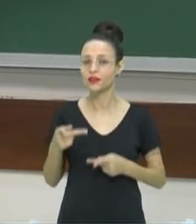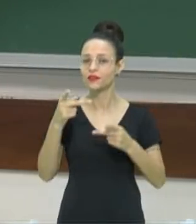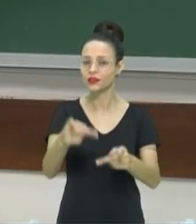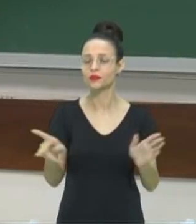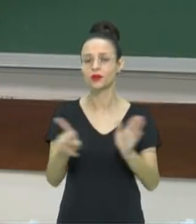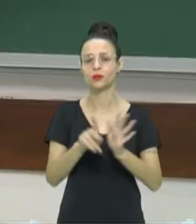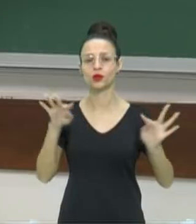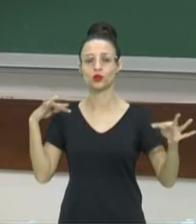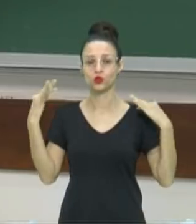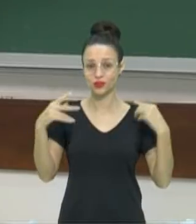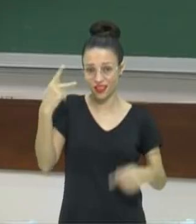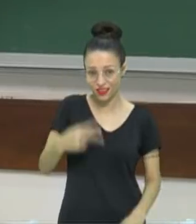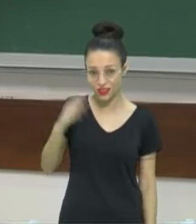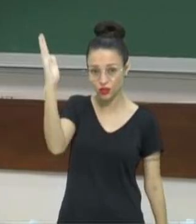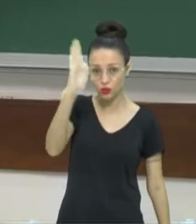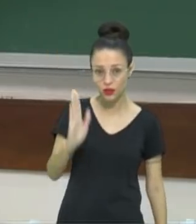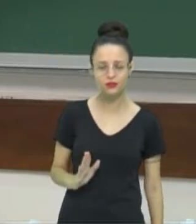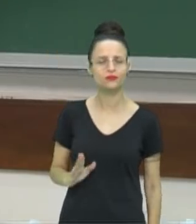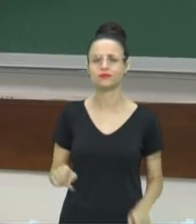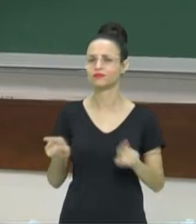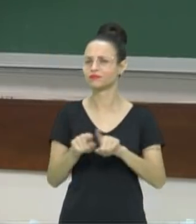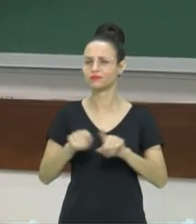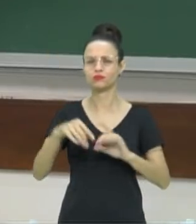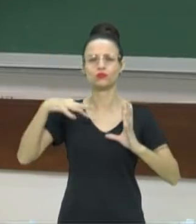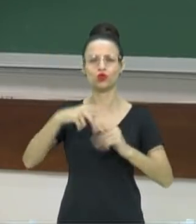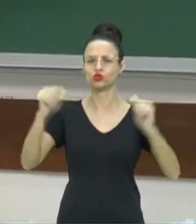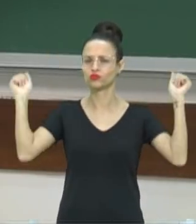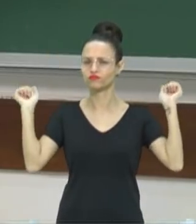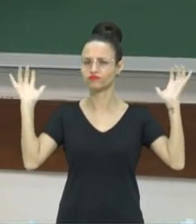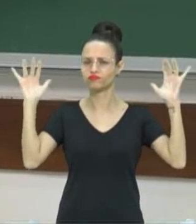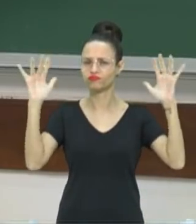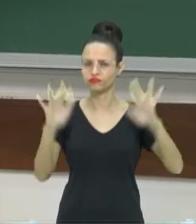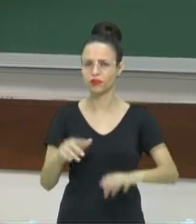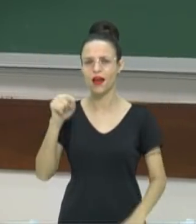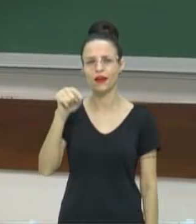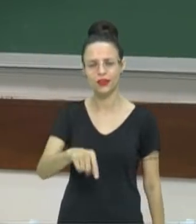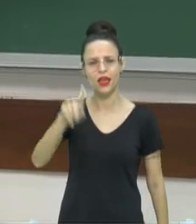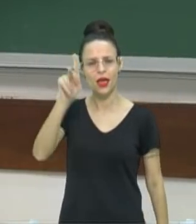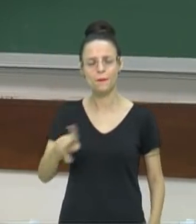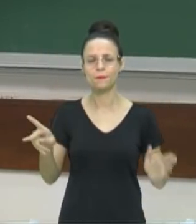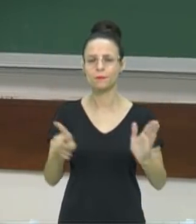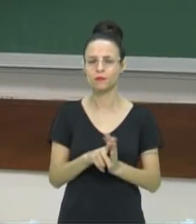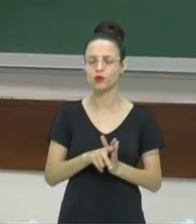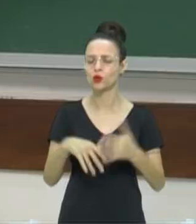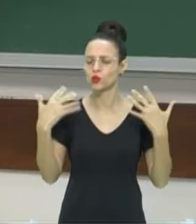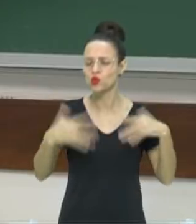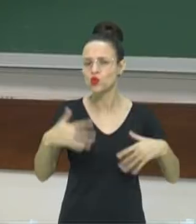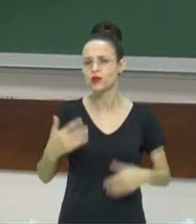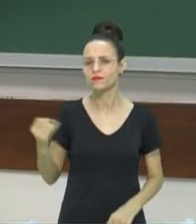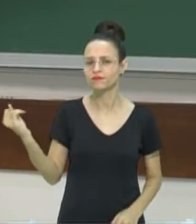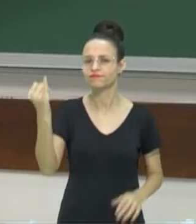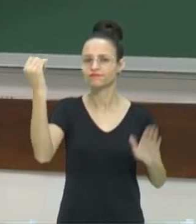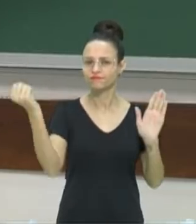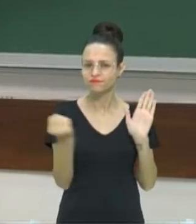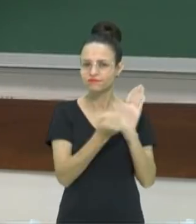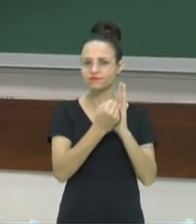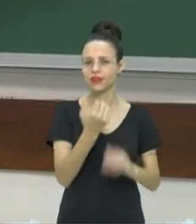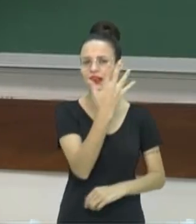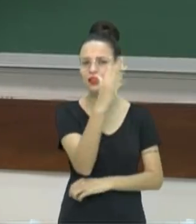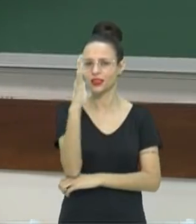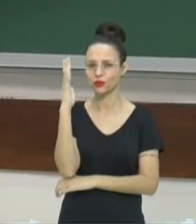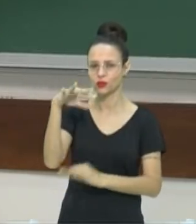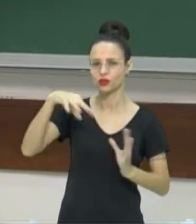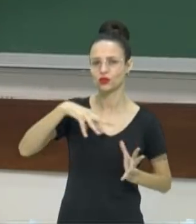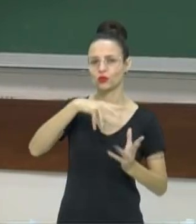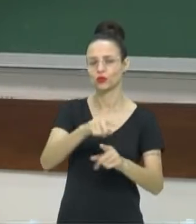de turistas não só do Brasil, mas do mundo todo. É um dos patrimônios naturais do Brasil e do mundo. Então, atrai também